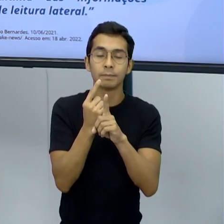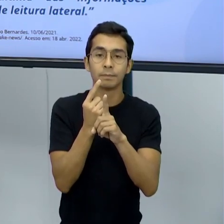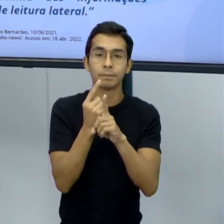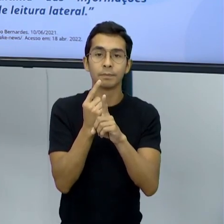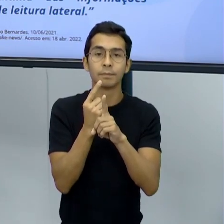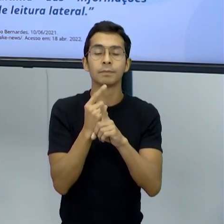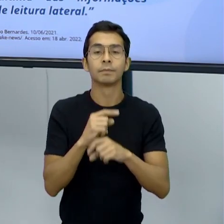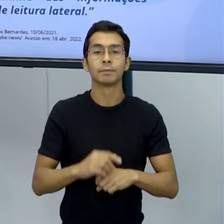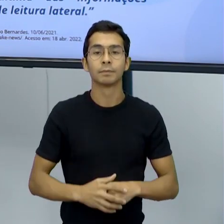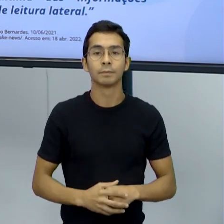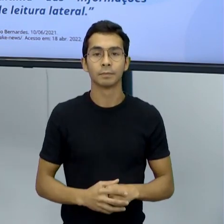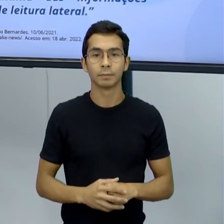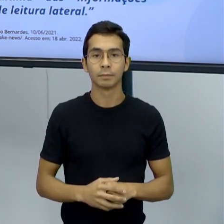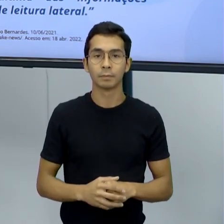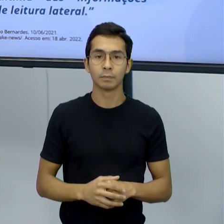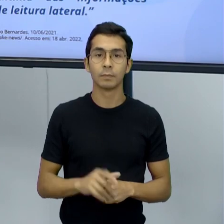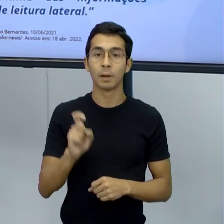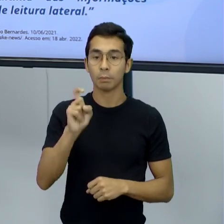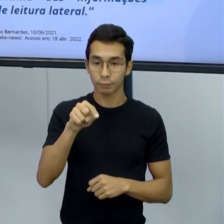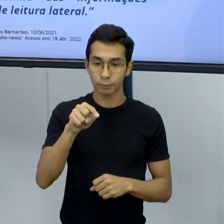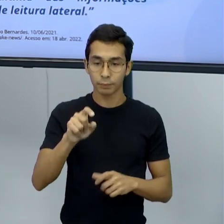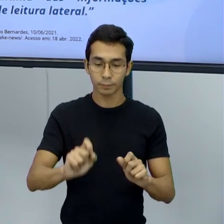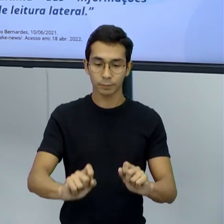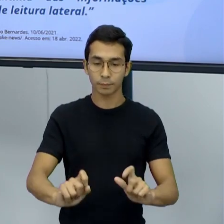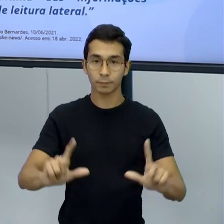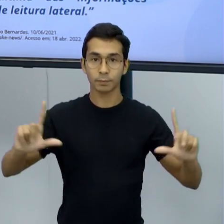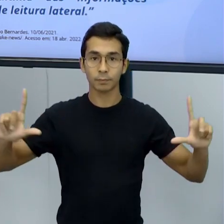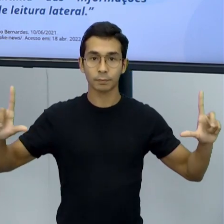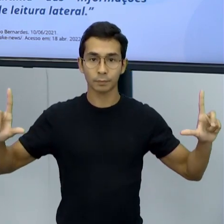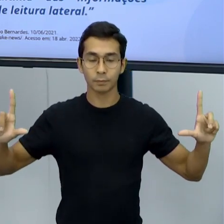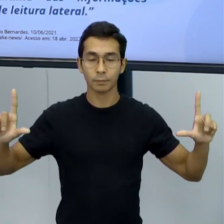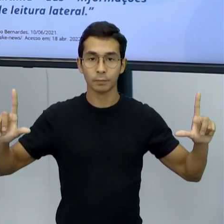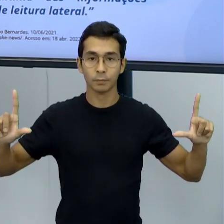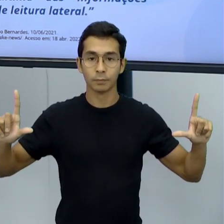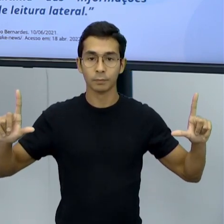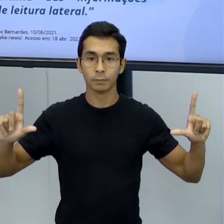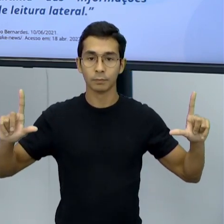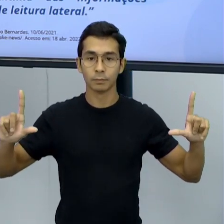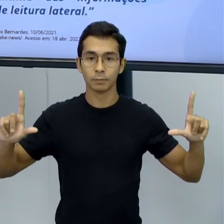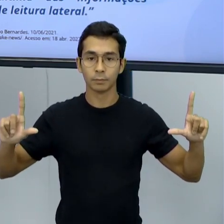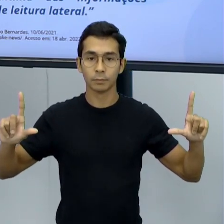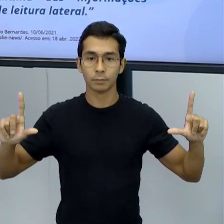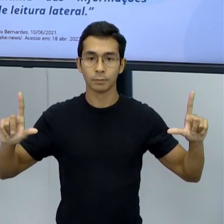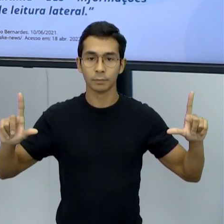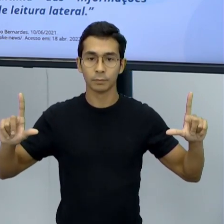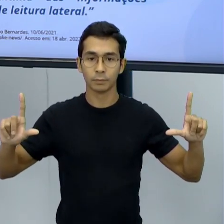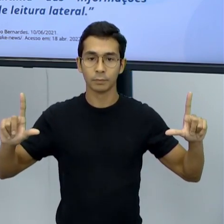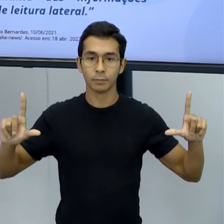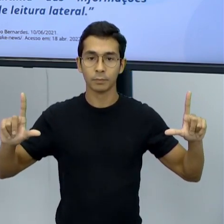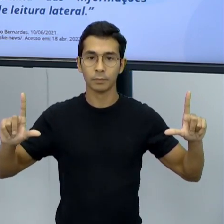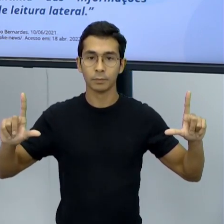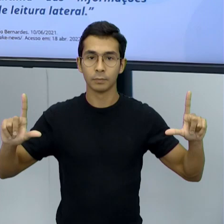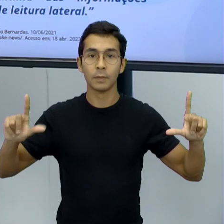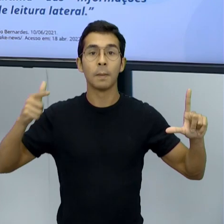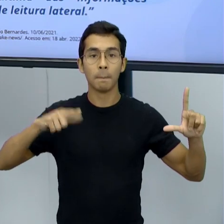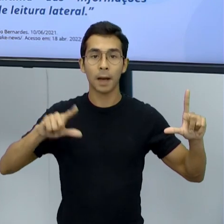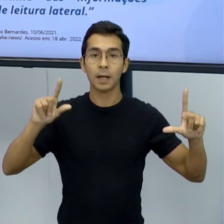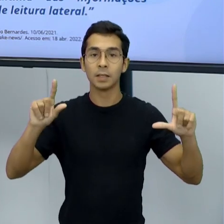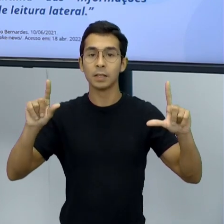notícia. Aí você clica e você vai abrir dentro da própria aba daquela agência de notícia uma outra aba